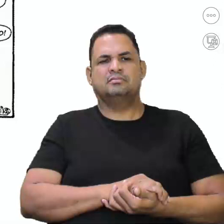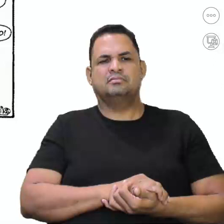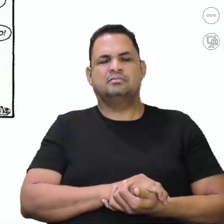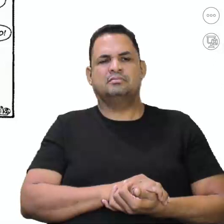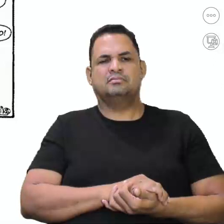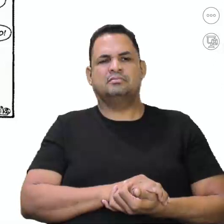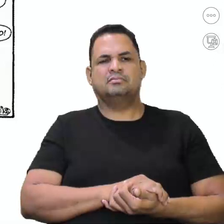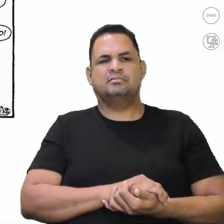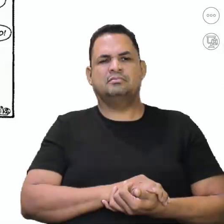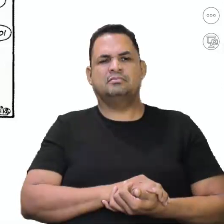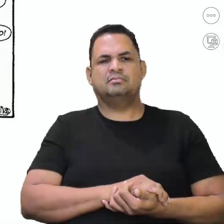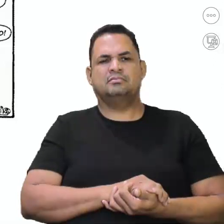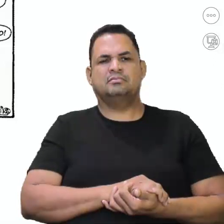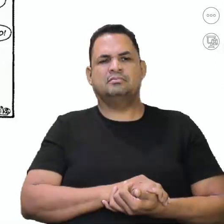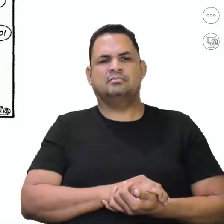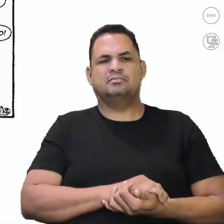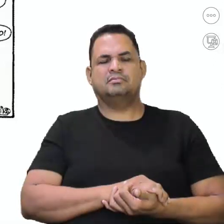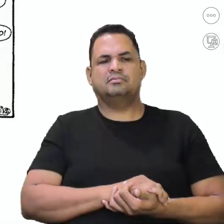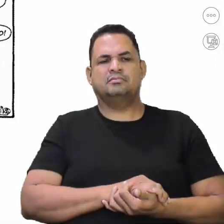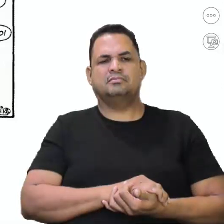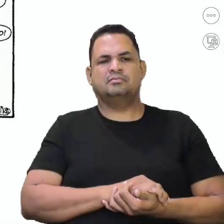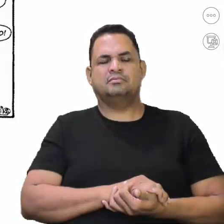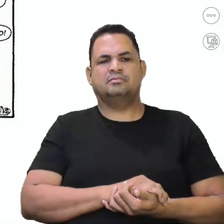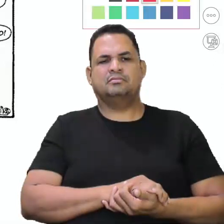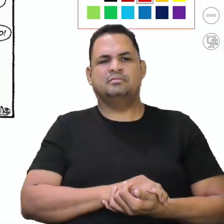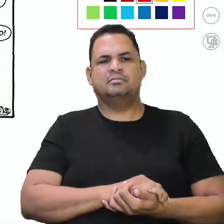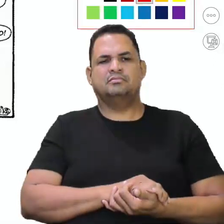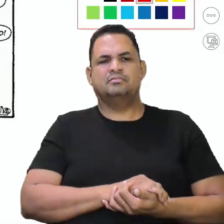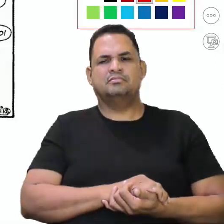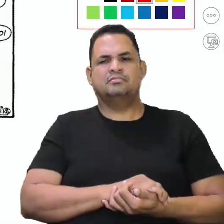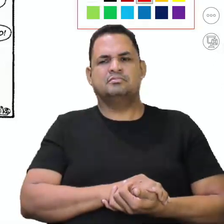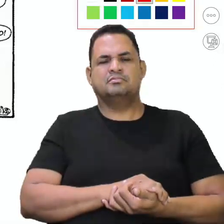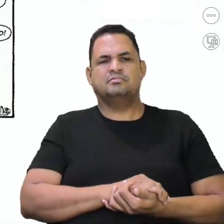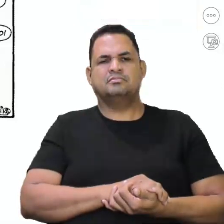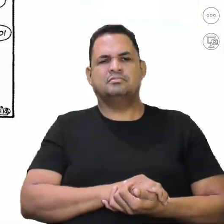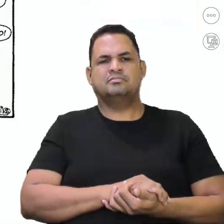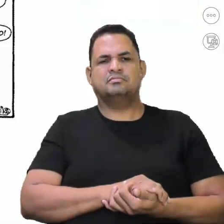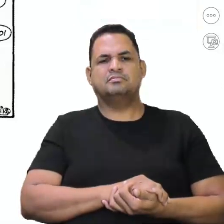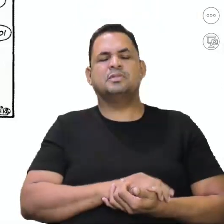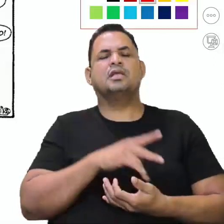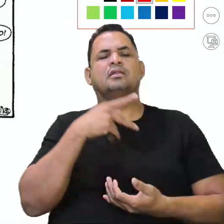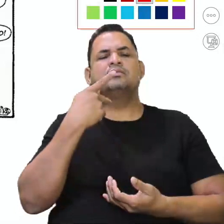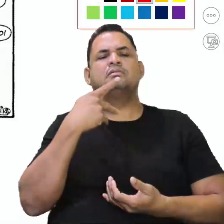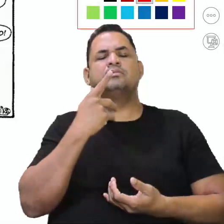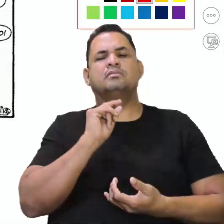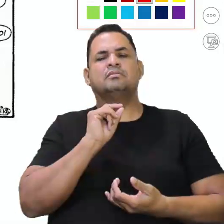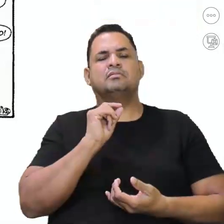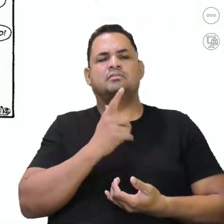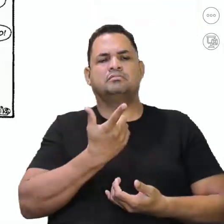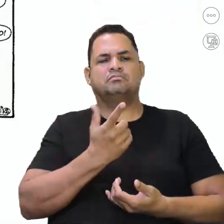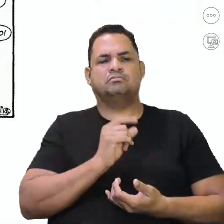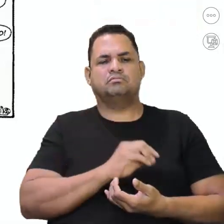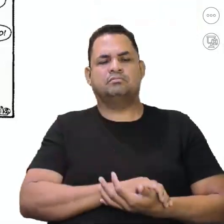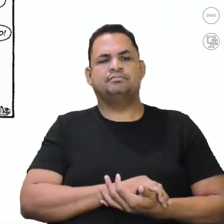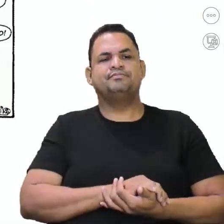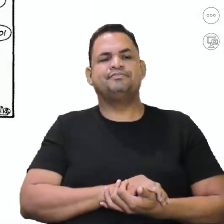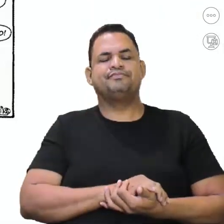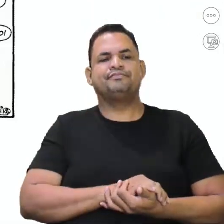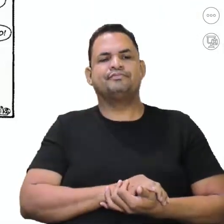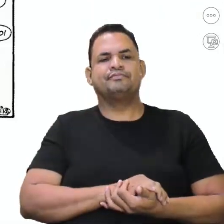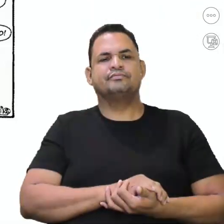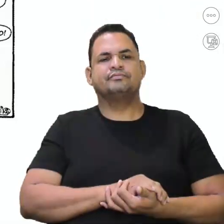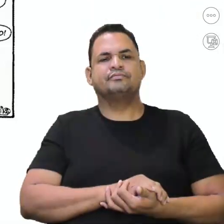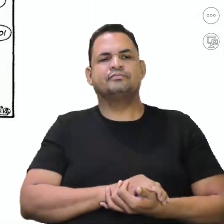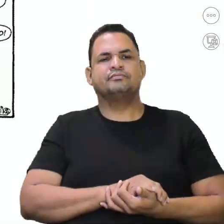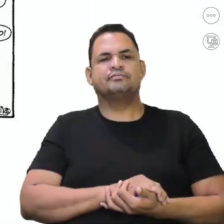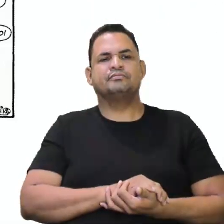right? And then, I'm going to have babies. O que ela fala aqui? Ela fala o seguinte,